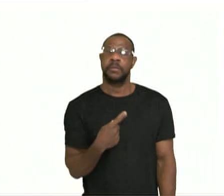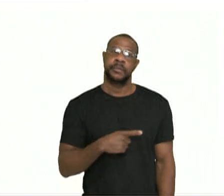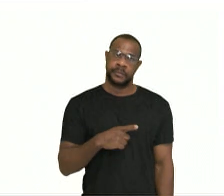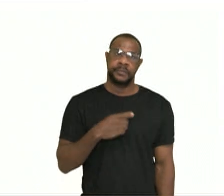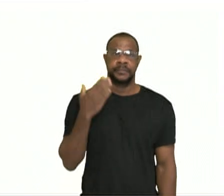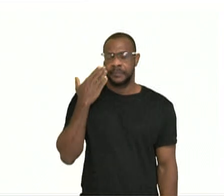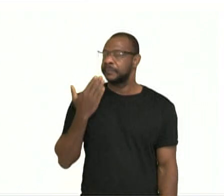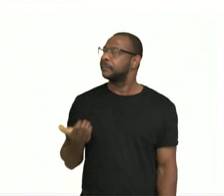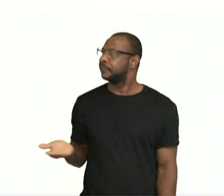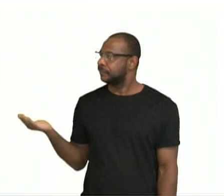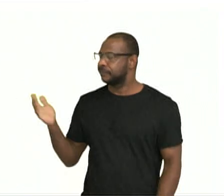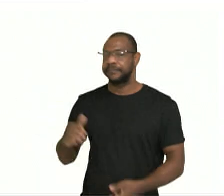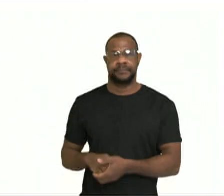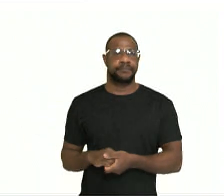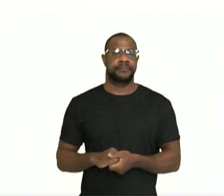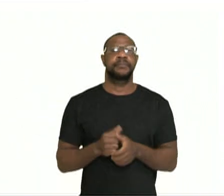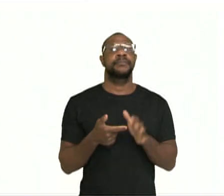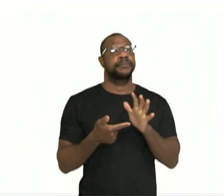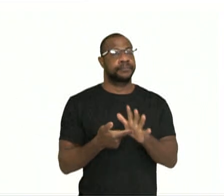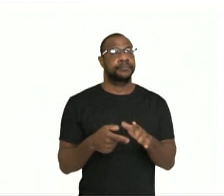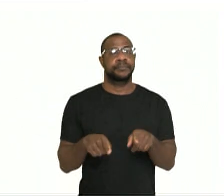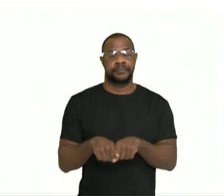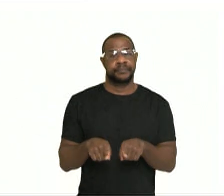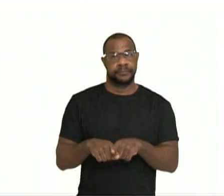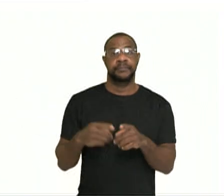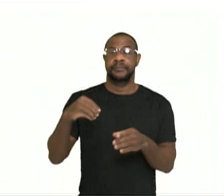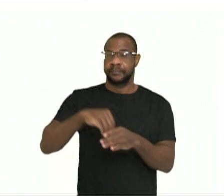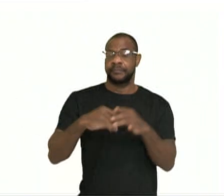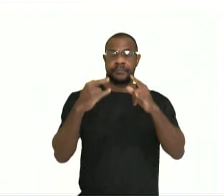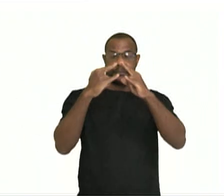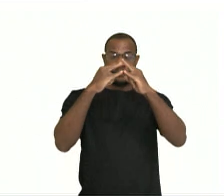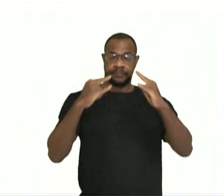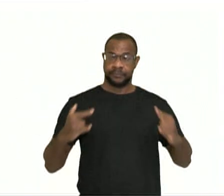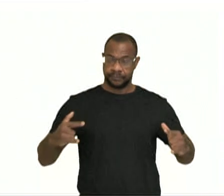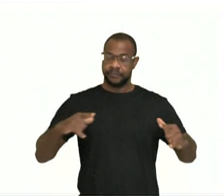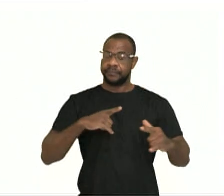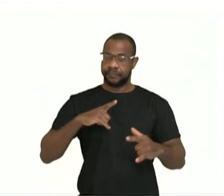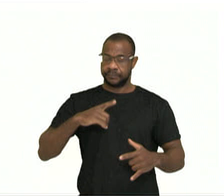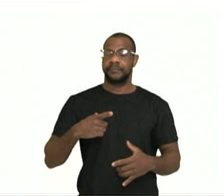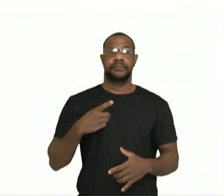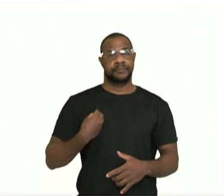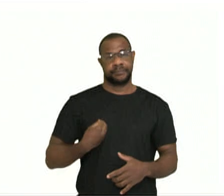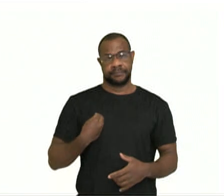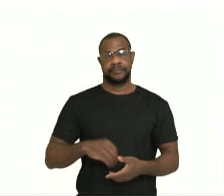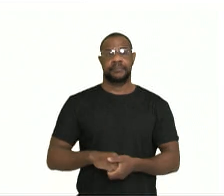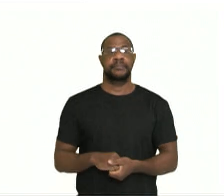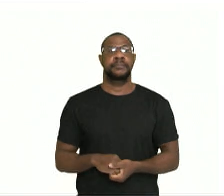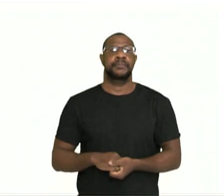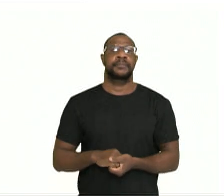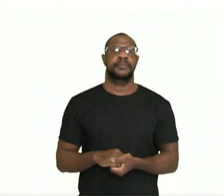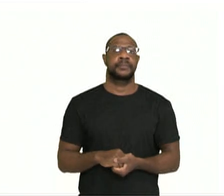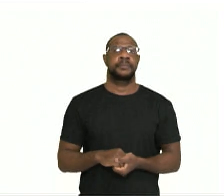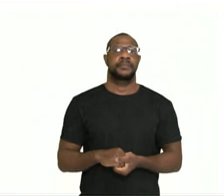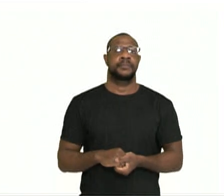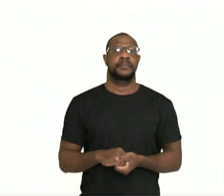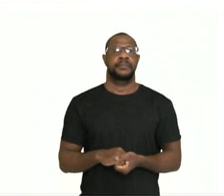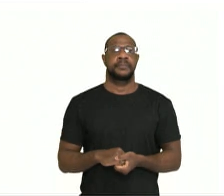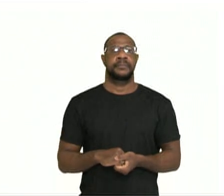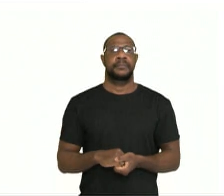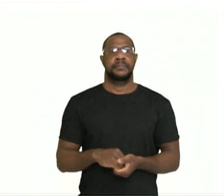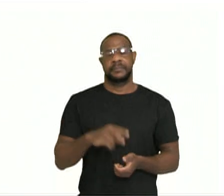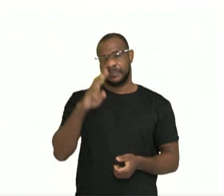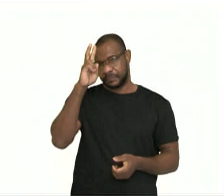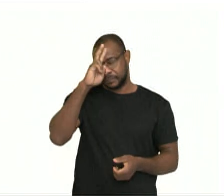atração costumeira usada em apresentações também de circo, né? Então, está presente esse globo, esse círculo ali, né? Que lembra